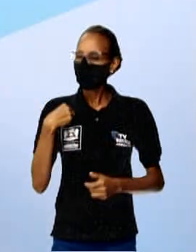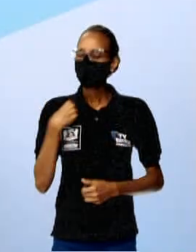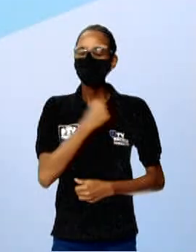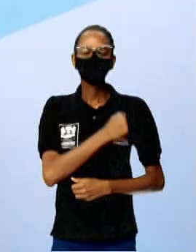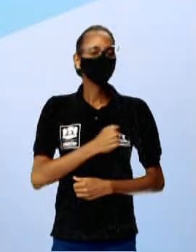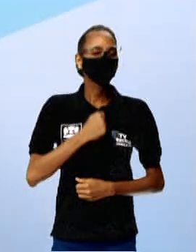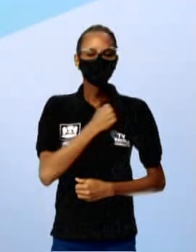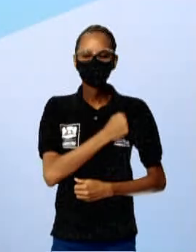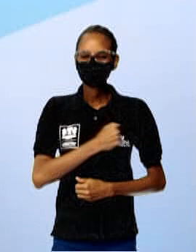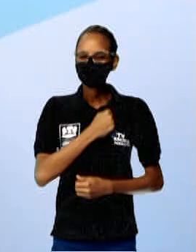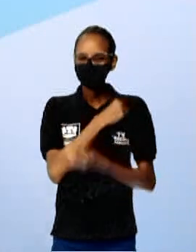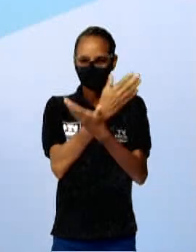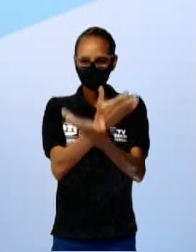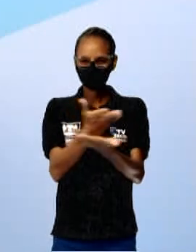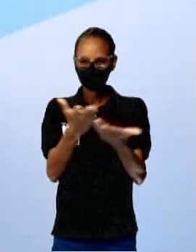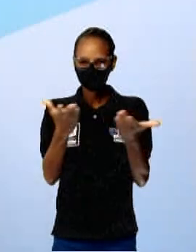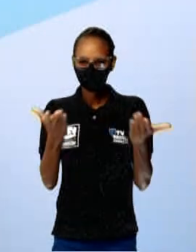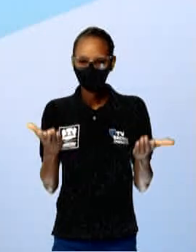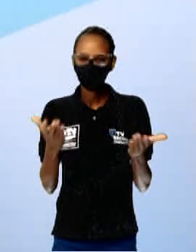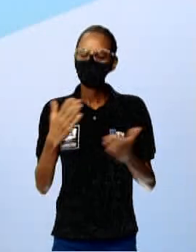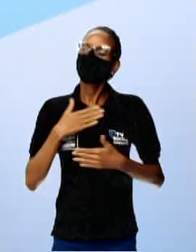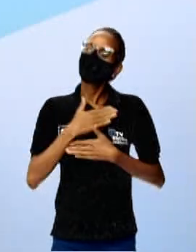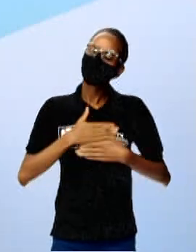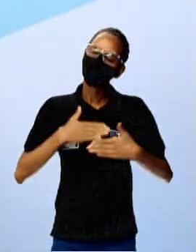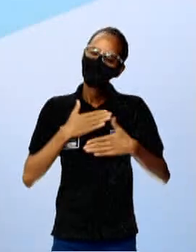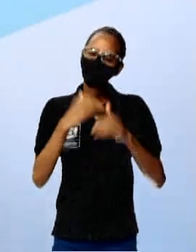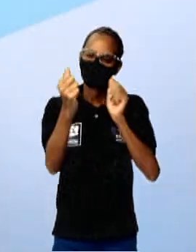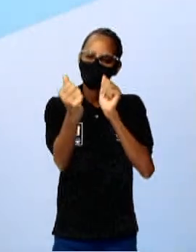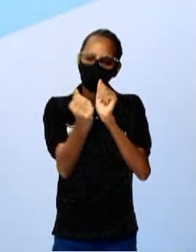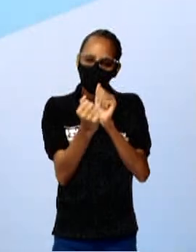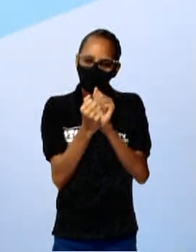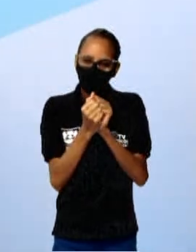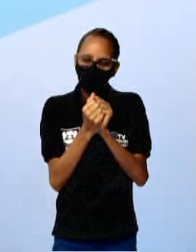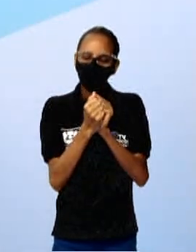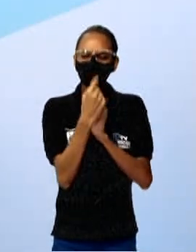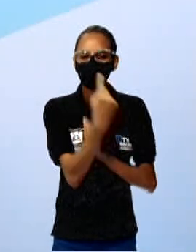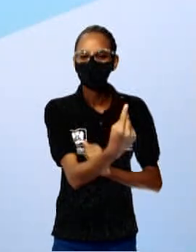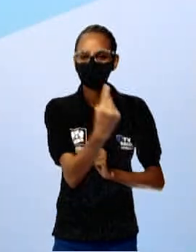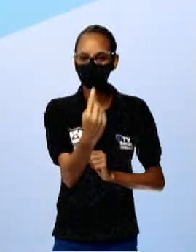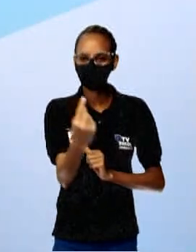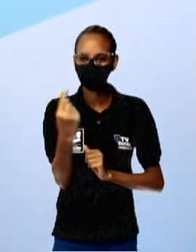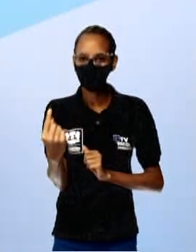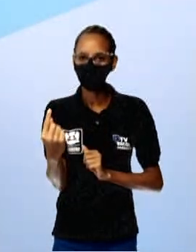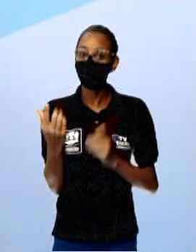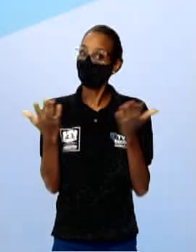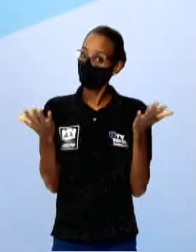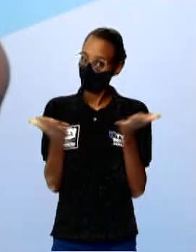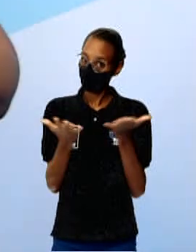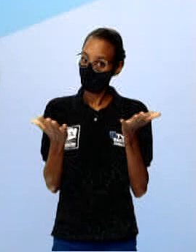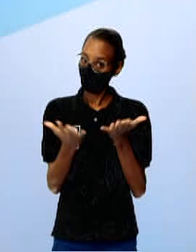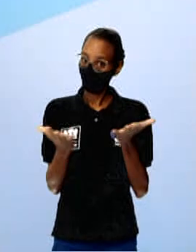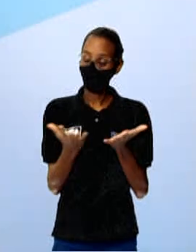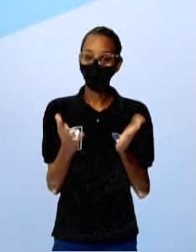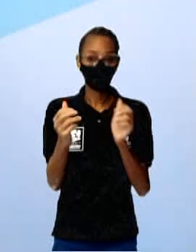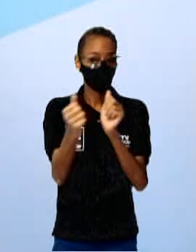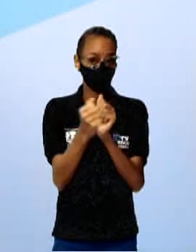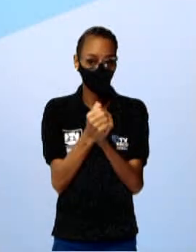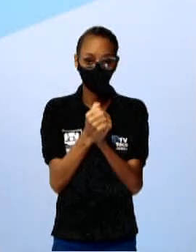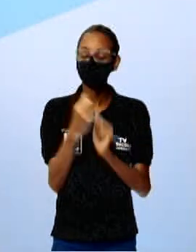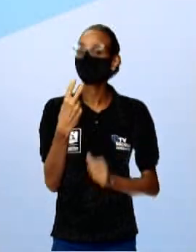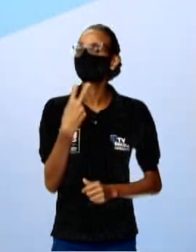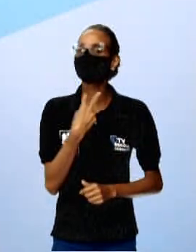muita saudade de vocês gostaria muito de estar pertinho de cada um Mas como isso ainda não é possível